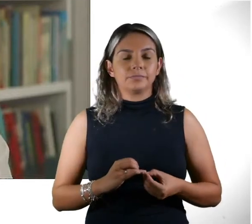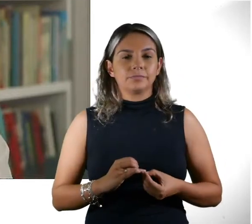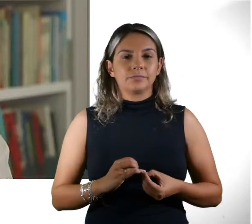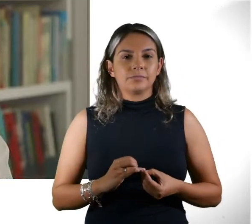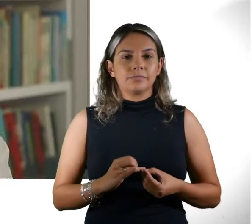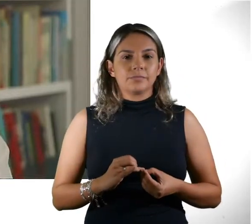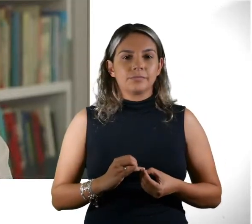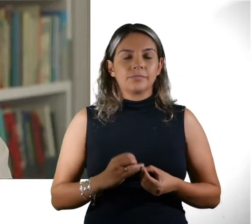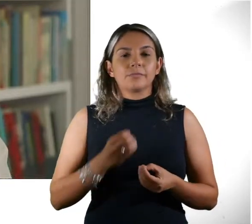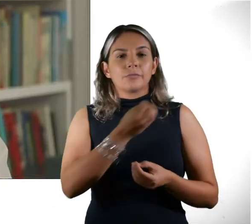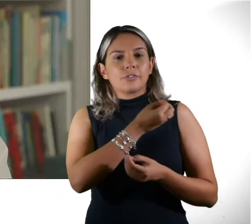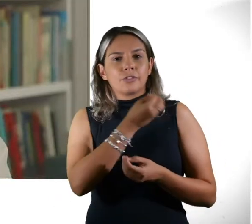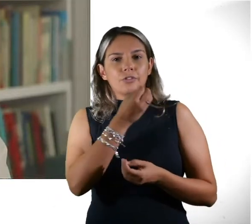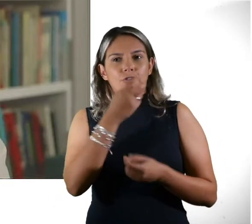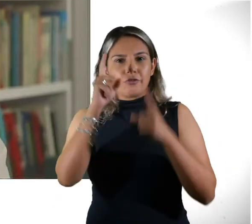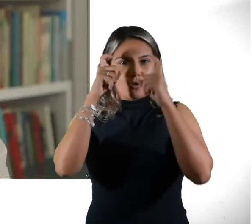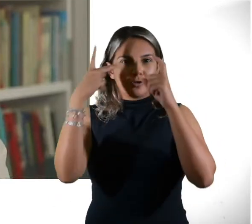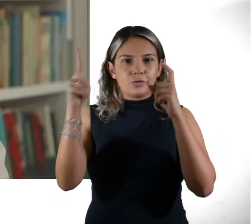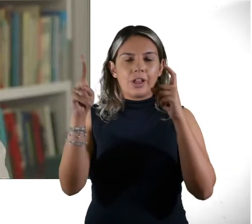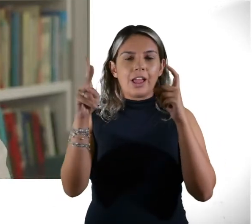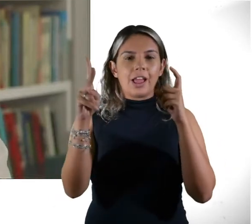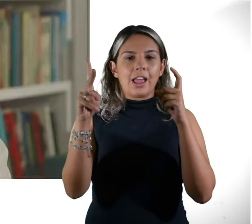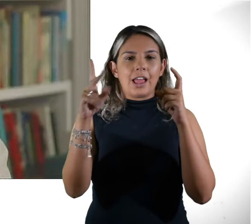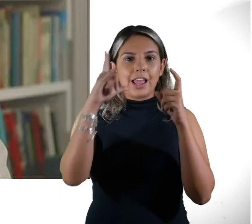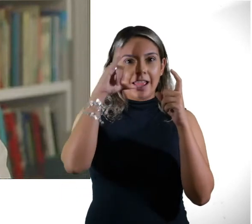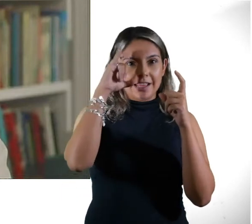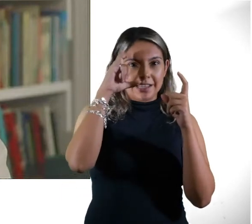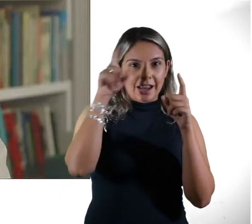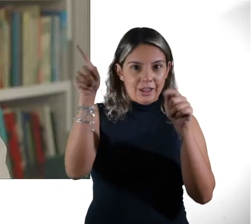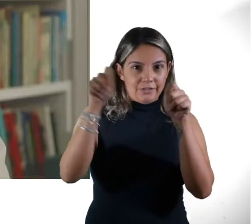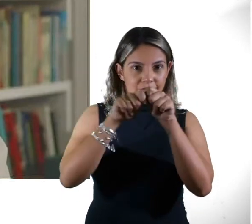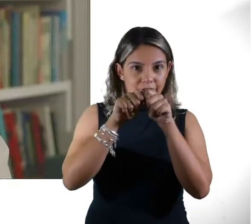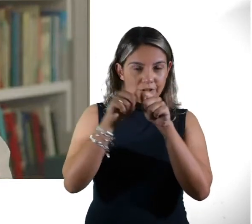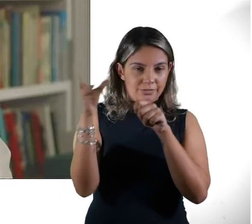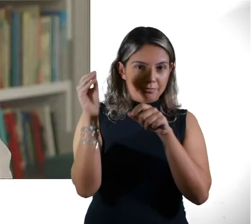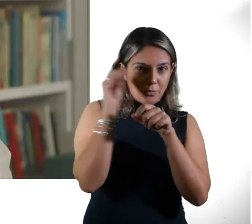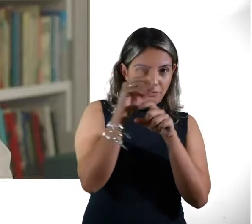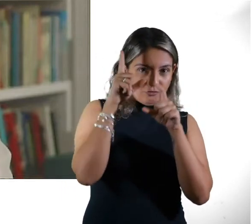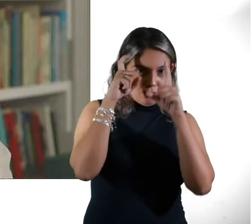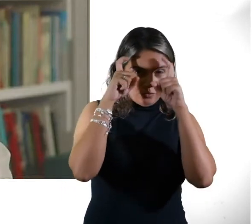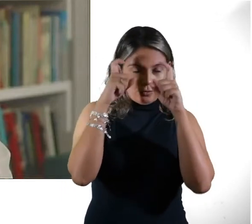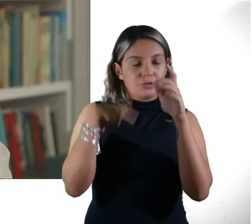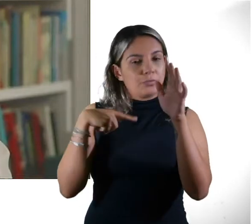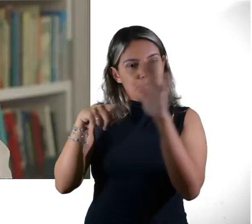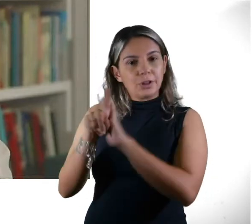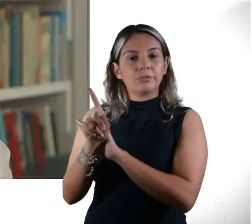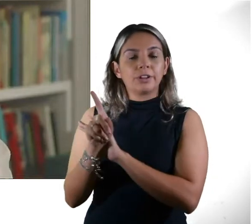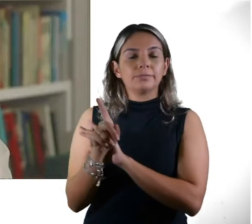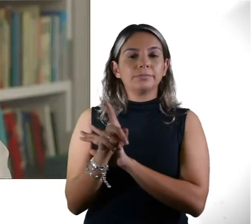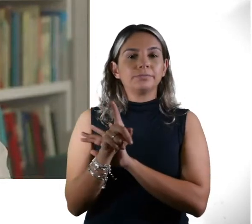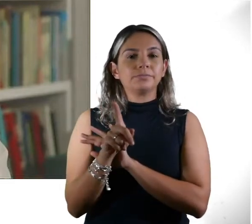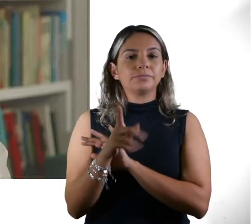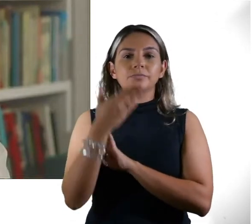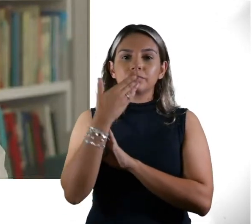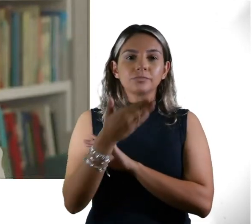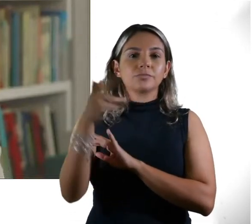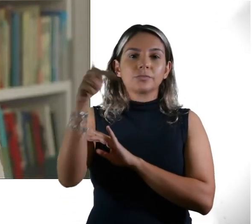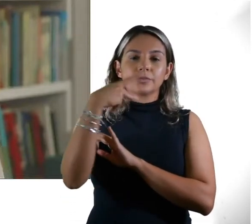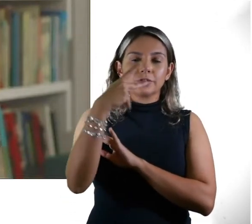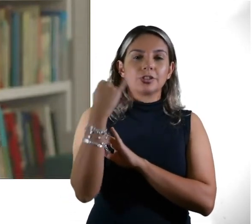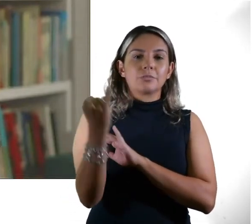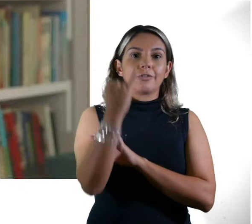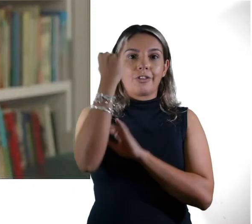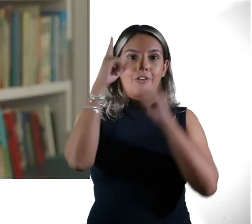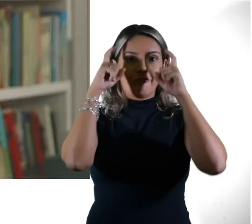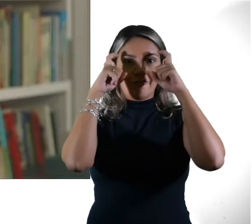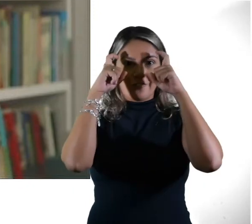sua página do Instagram são feitas por você? Ou seja, eu aproveito a pergunta dela e peço para você falar da